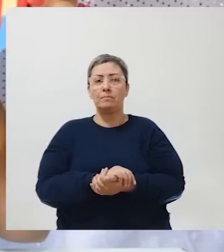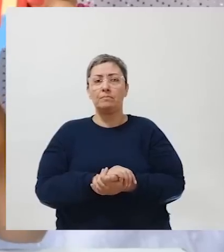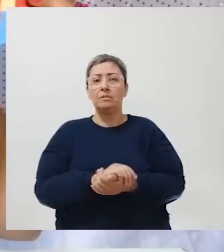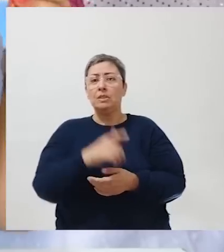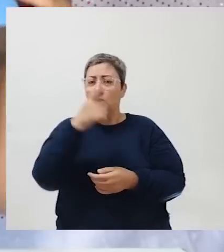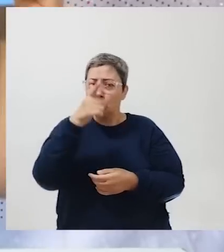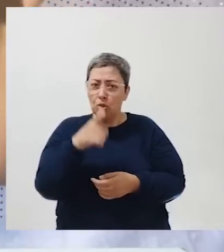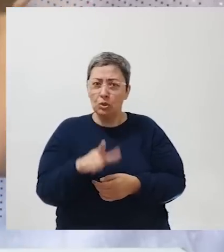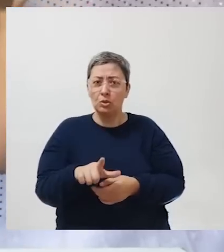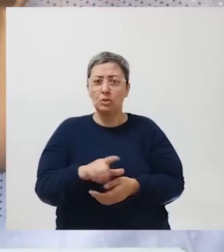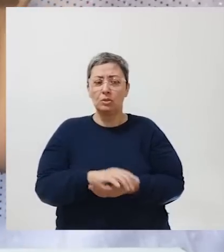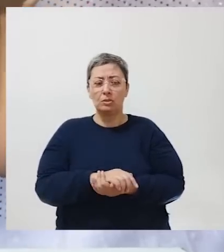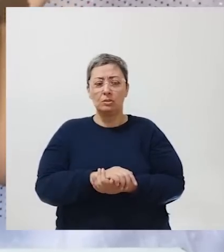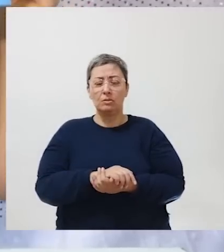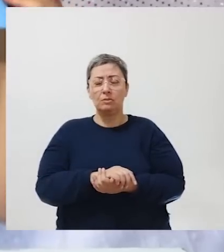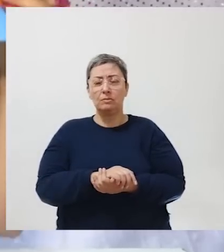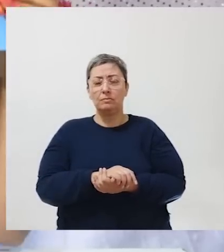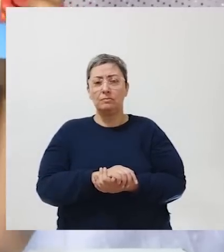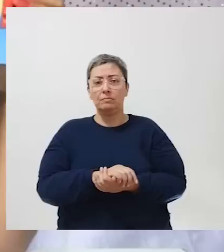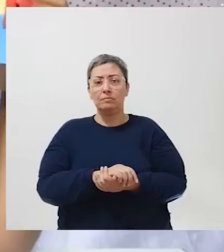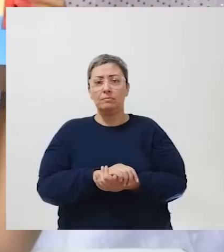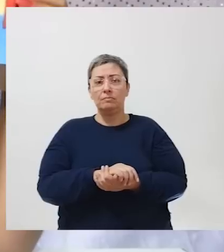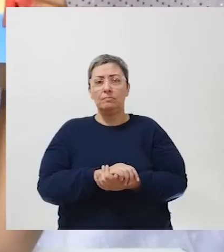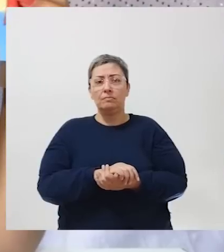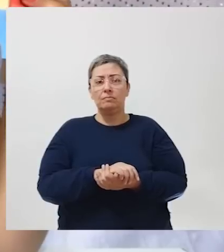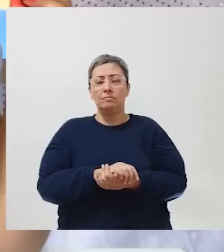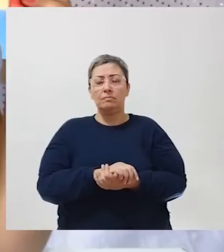E mais uma vez.